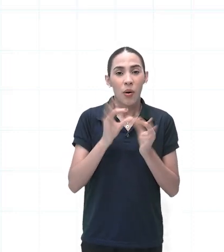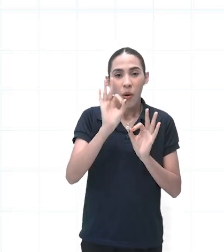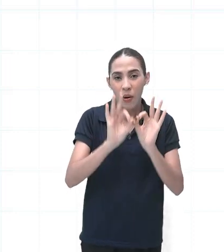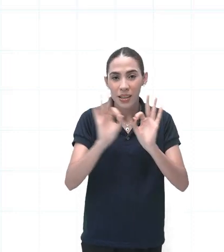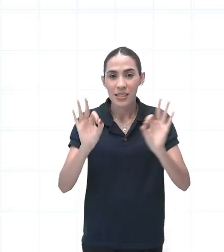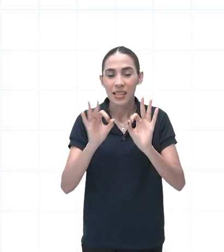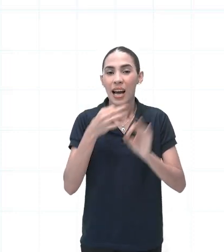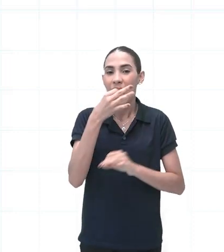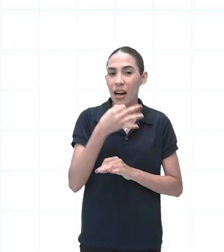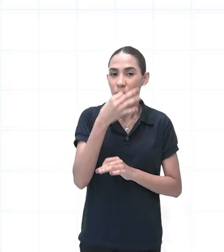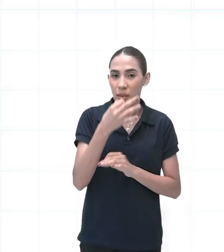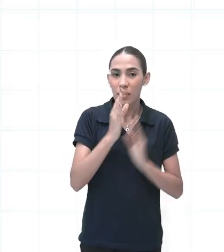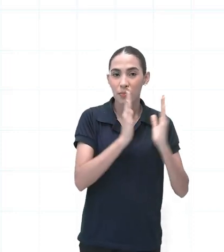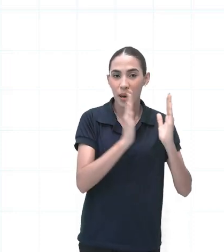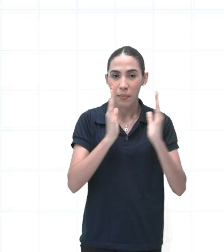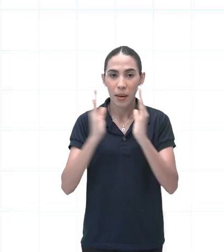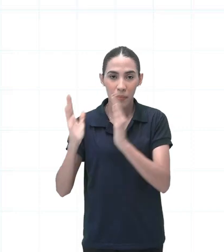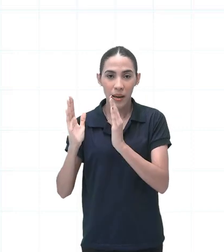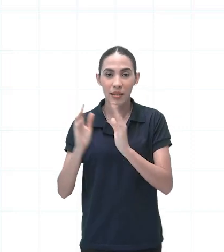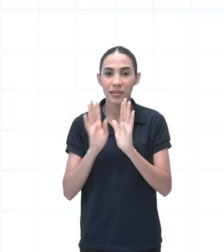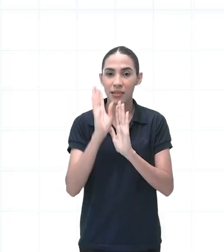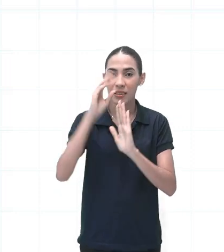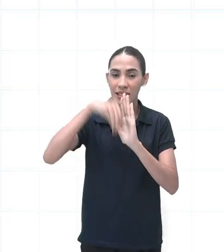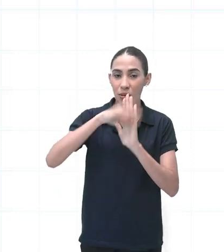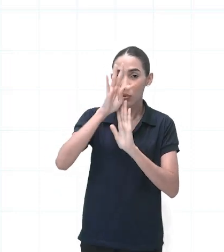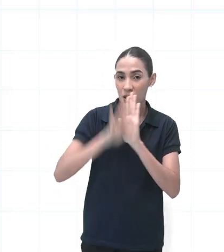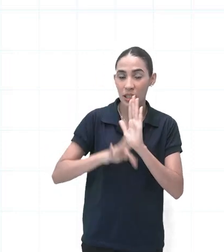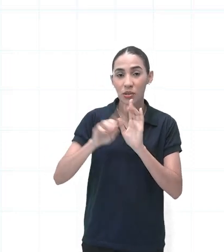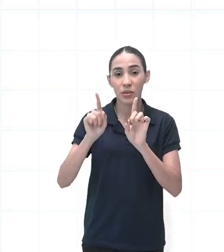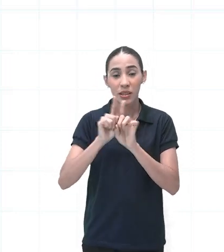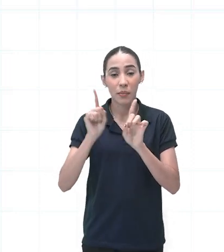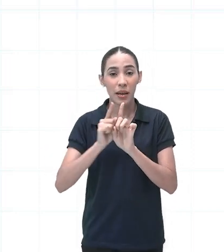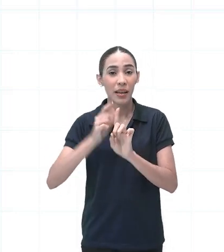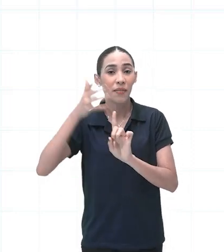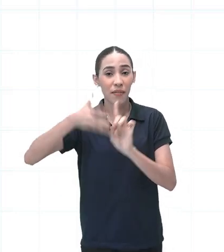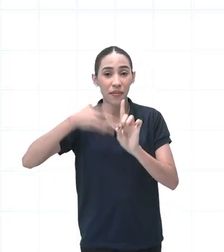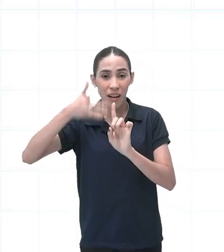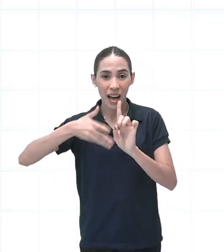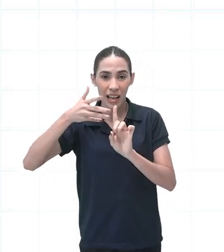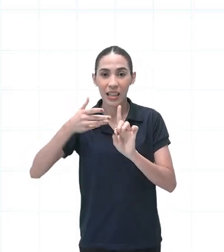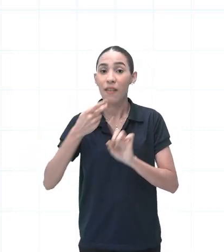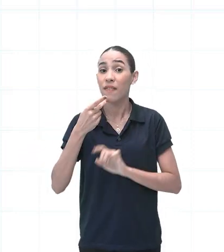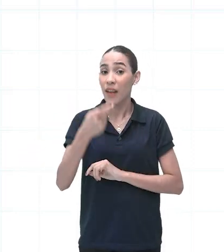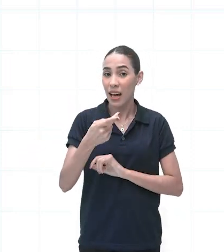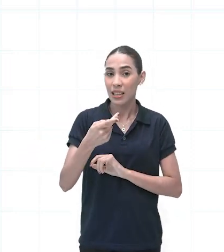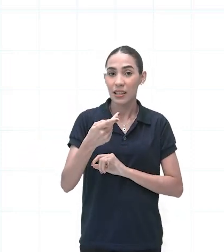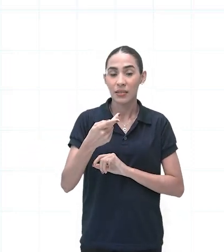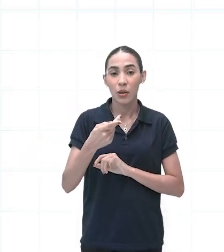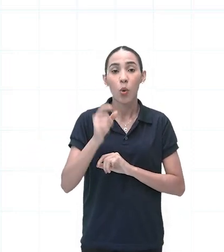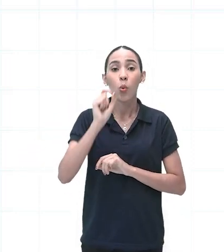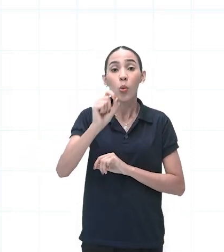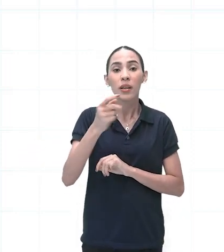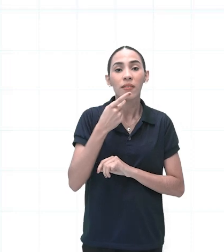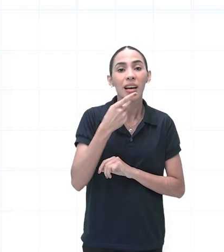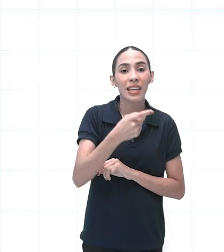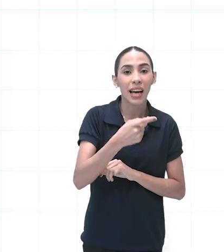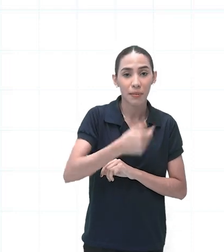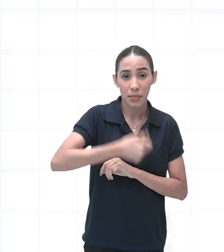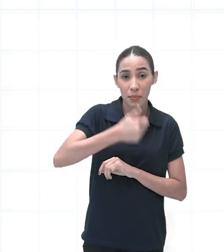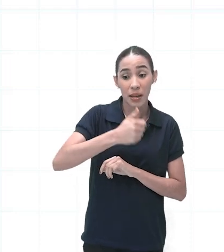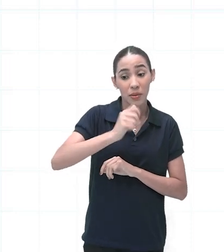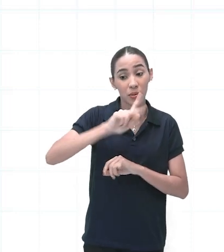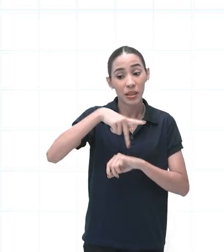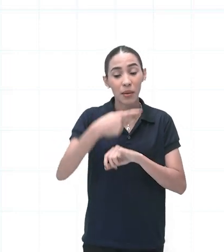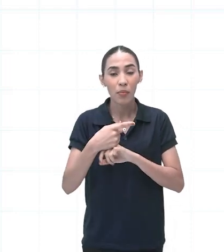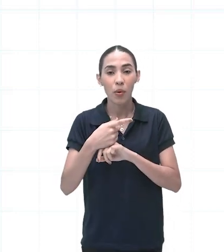esses argumentos em ordem, no seu texto, na sua fala. Você tem que escolher o que será dito primeiro, o que será dito depois